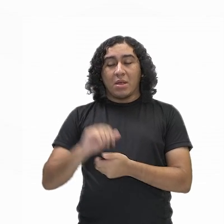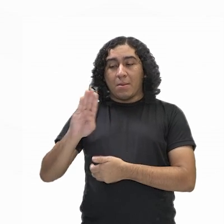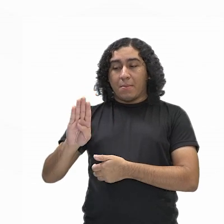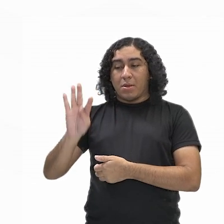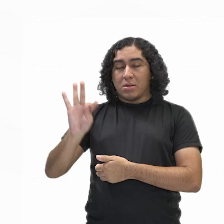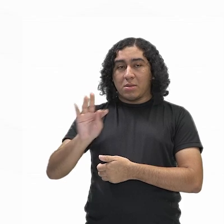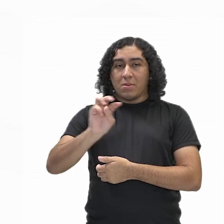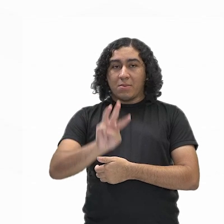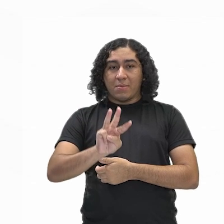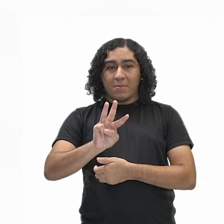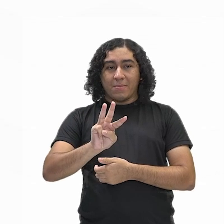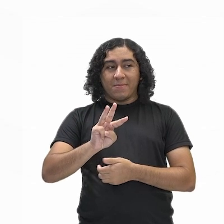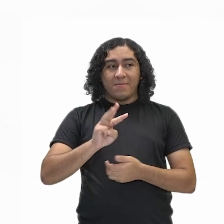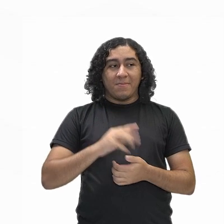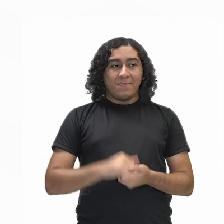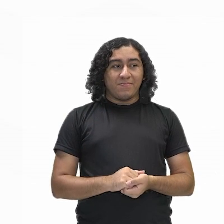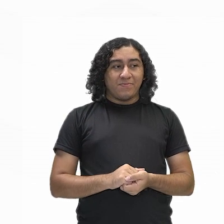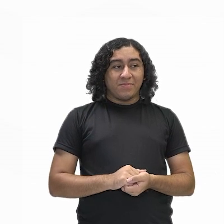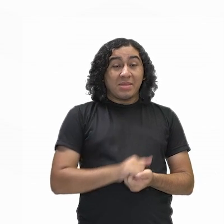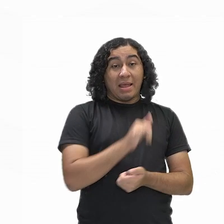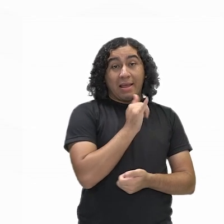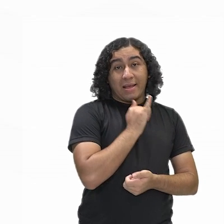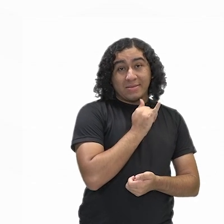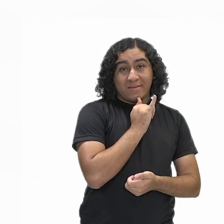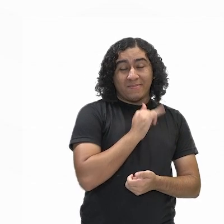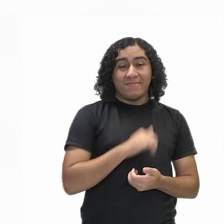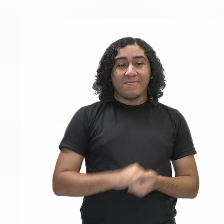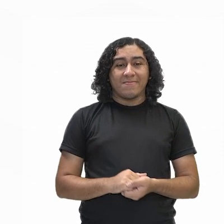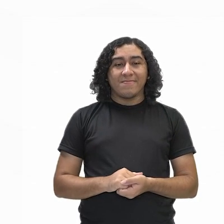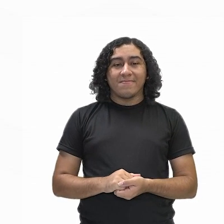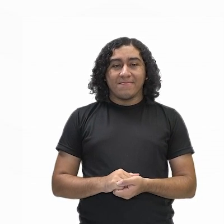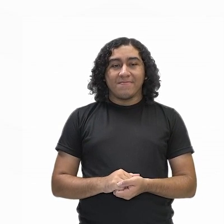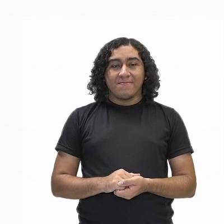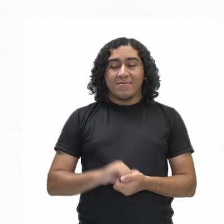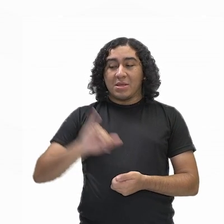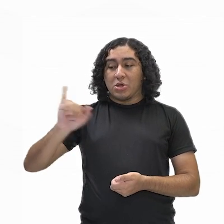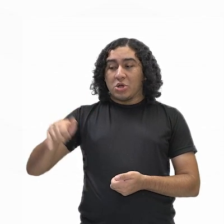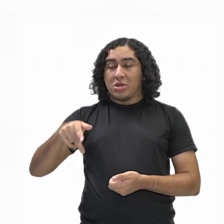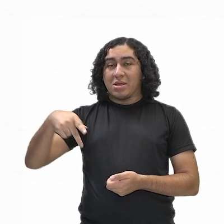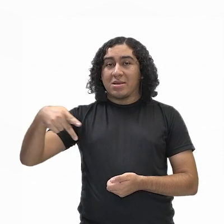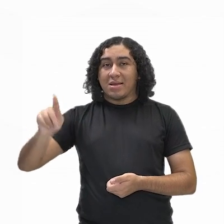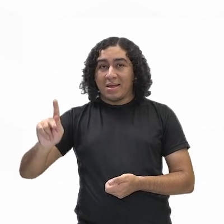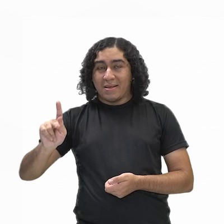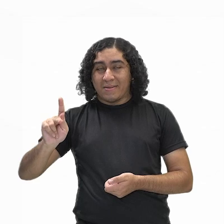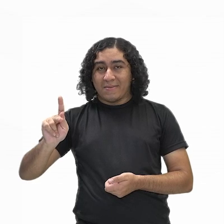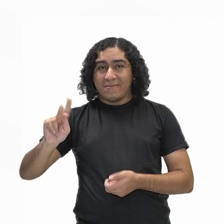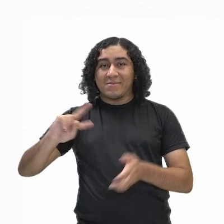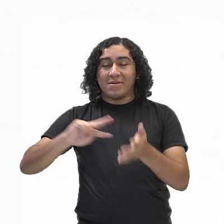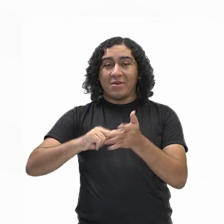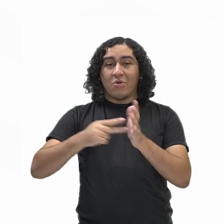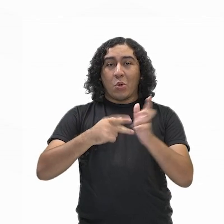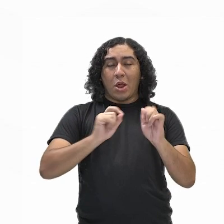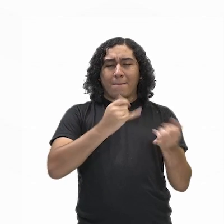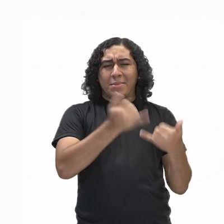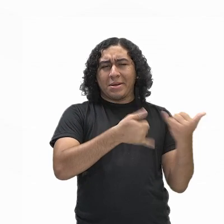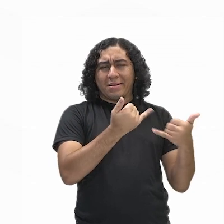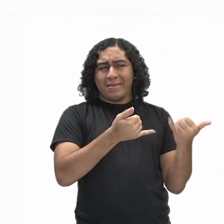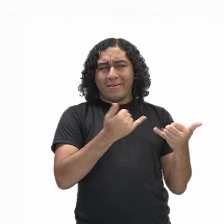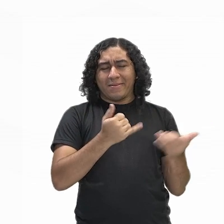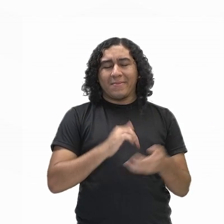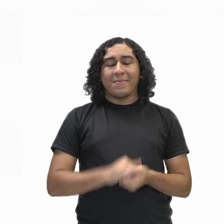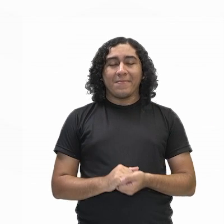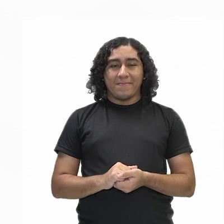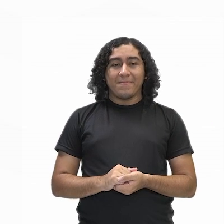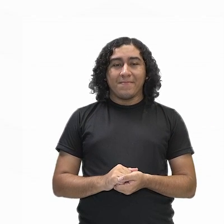a propósito. Let's go. Just kidding, para dizer tô só brincando.